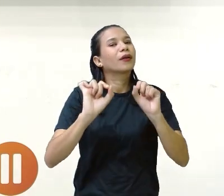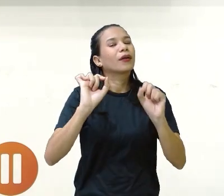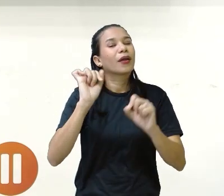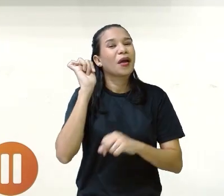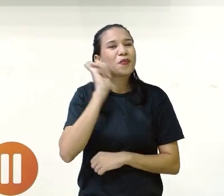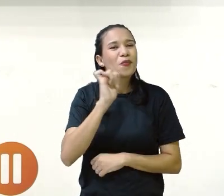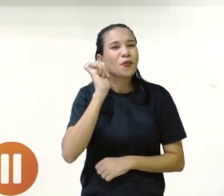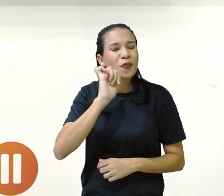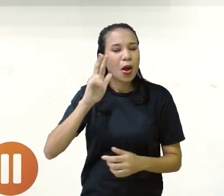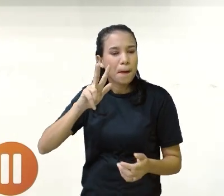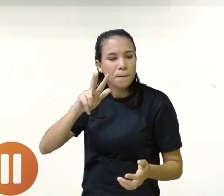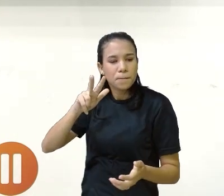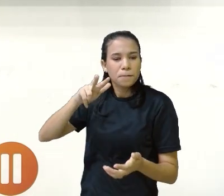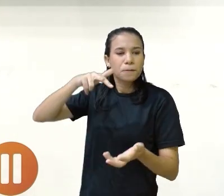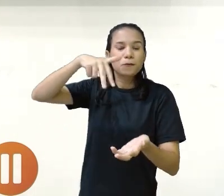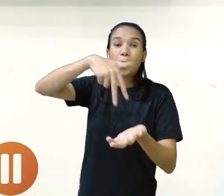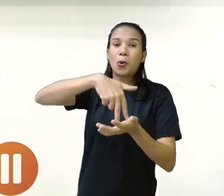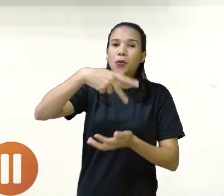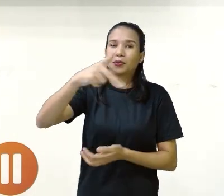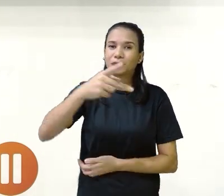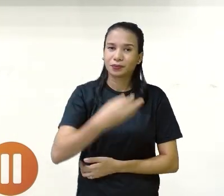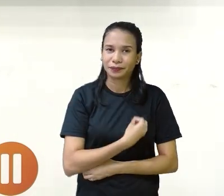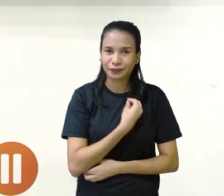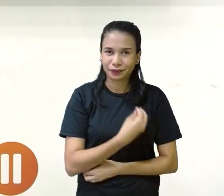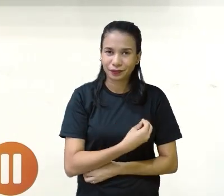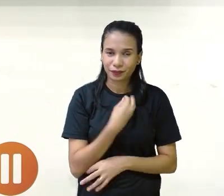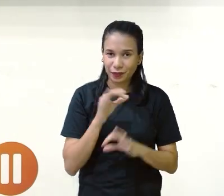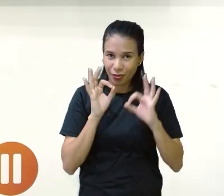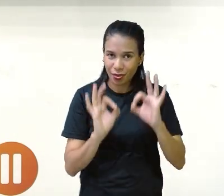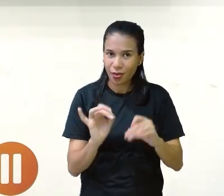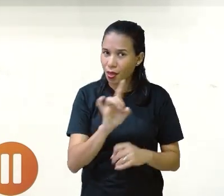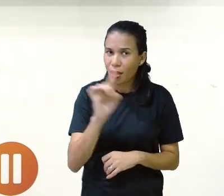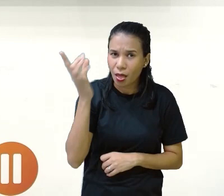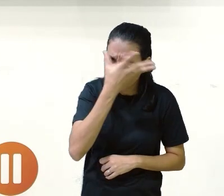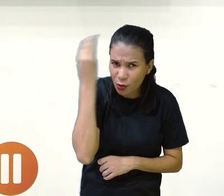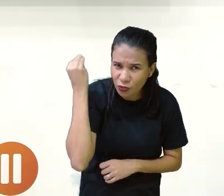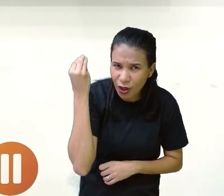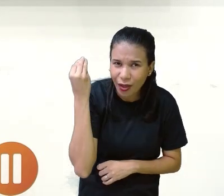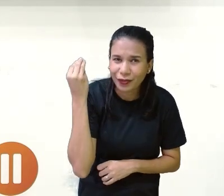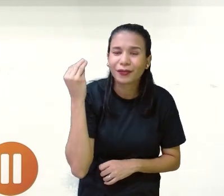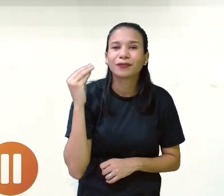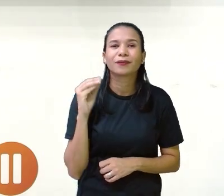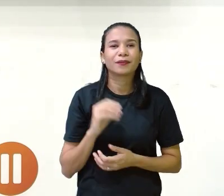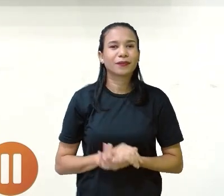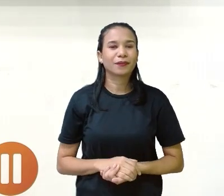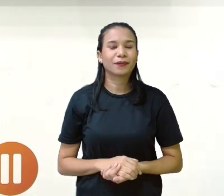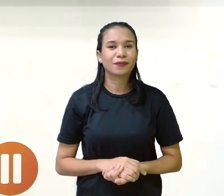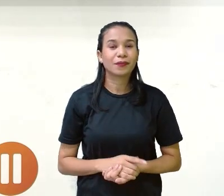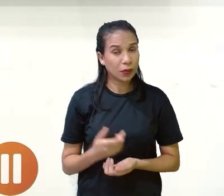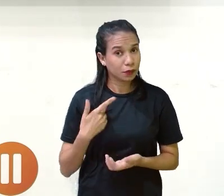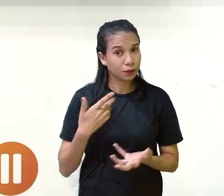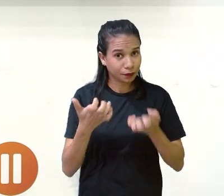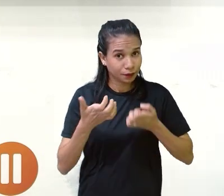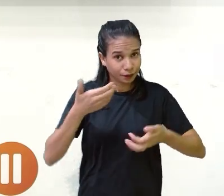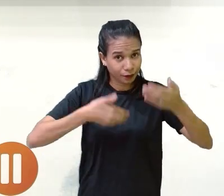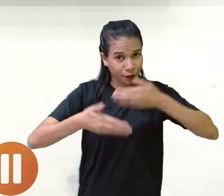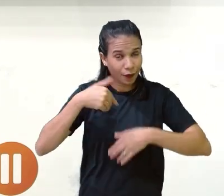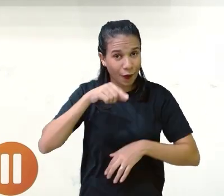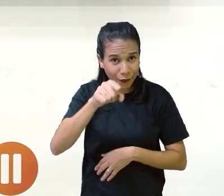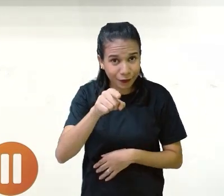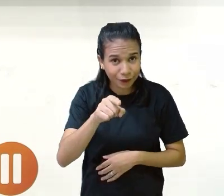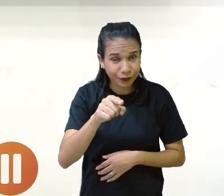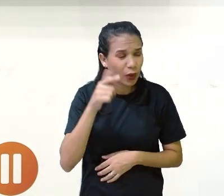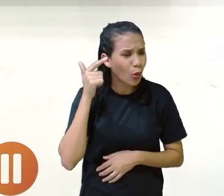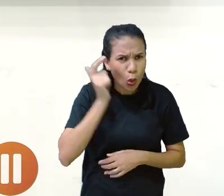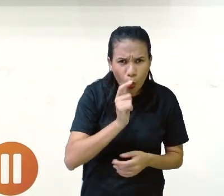a protagonista da tua vida, certo? Não esquece não, colabora comigo. Eu conto com você. Se não